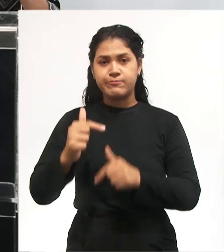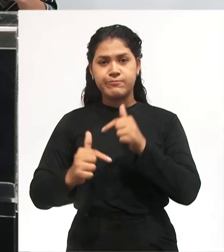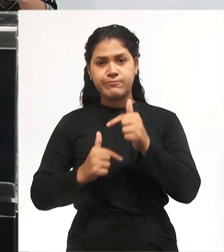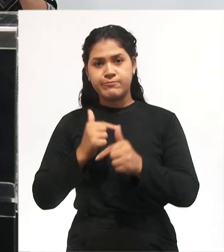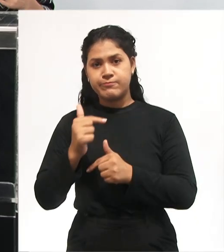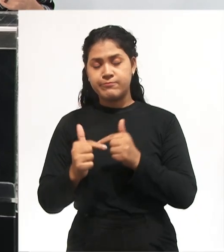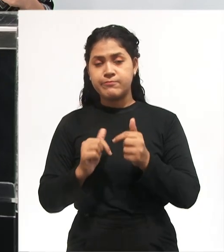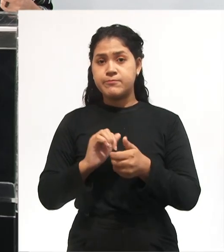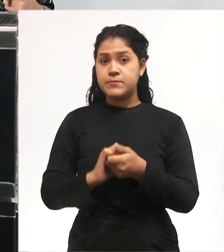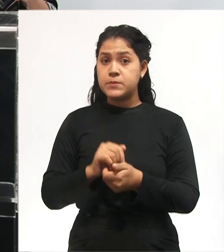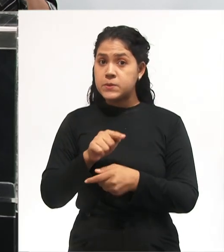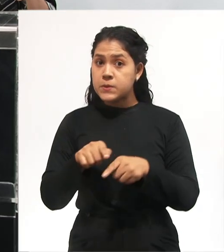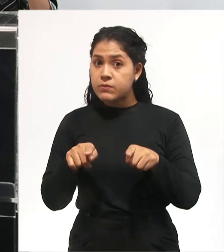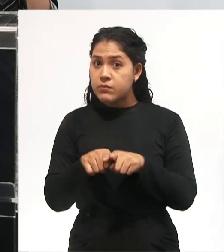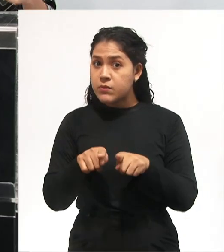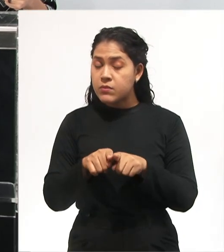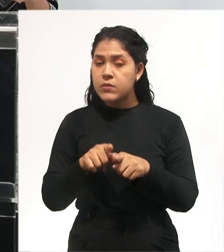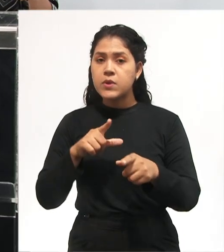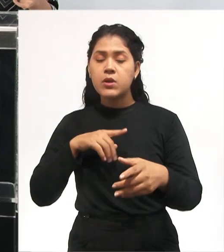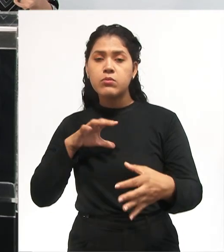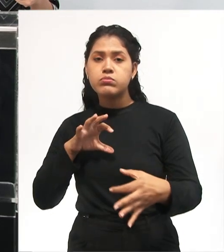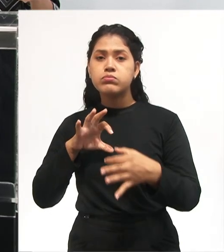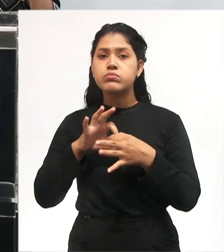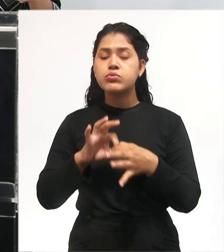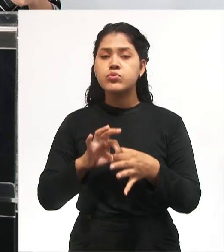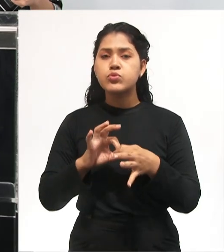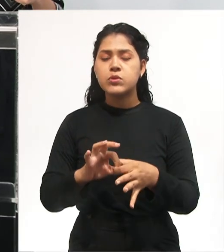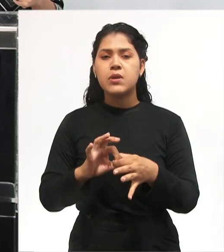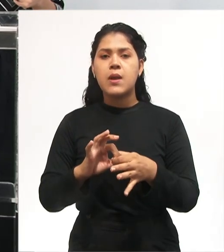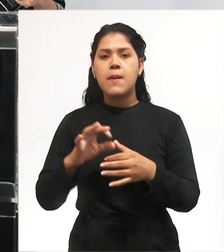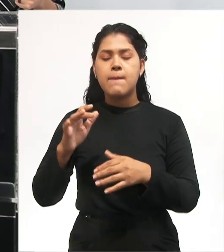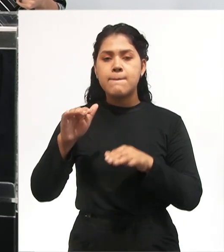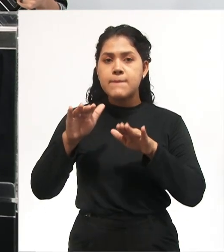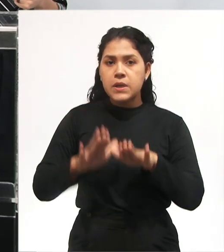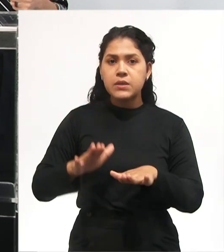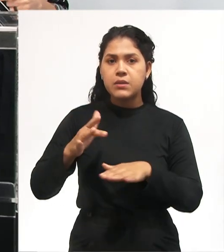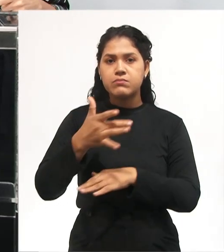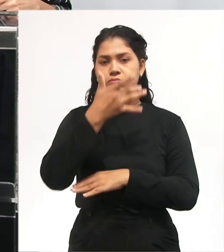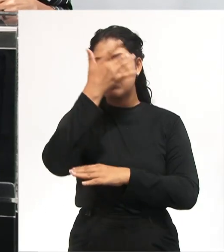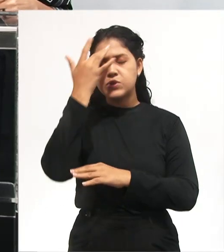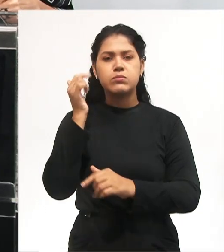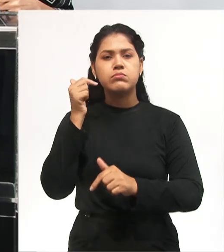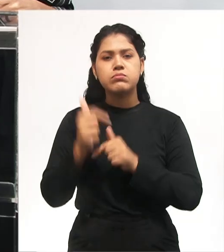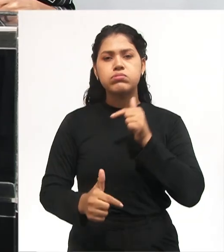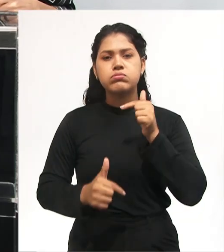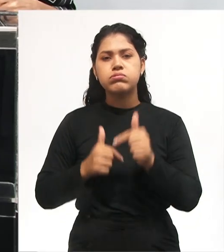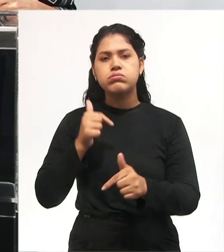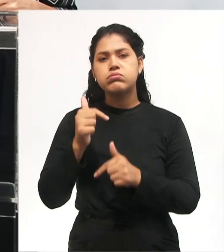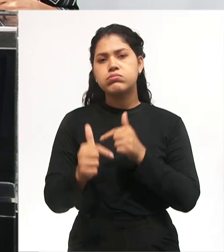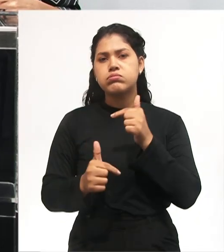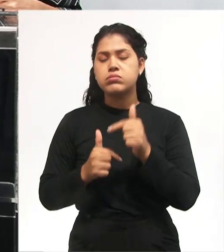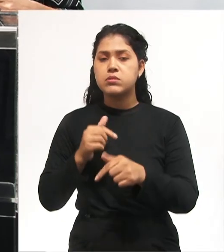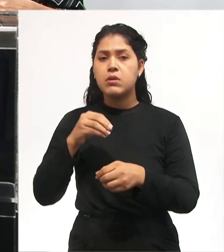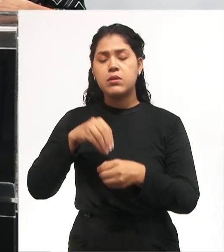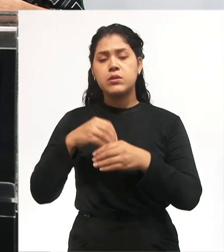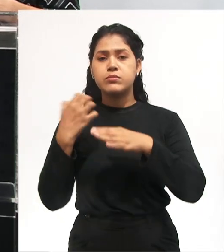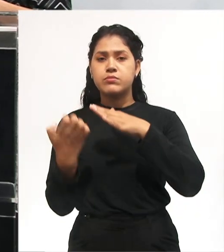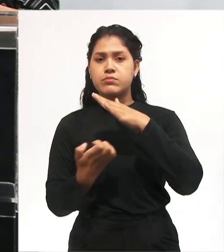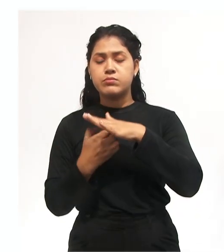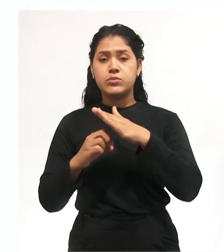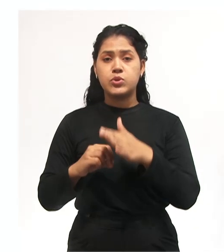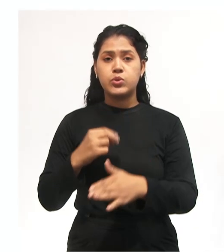que vão visar o quê? Manter pessoas dentro das organizações. O próximo processo de gestão